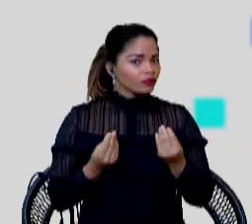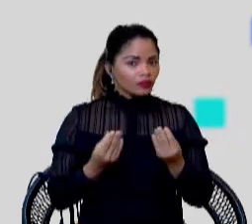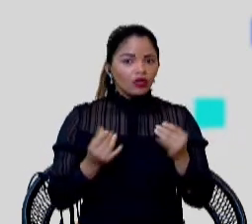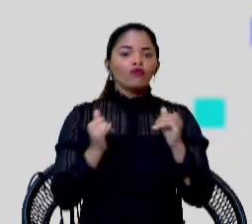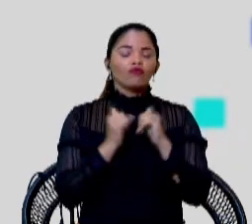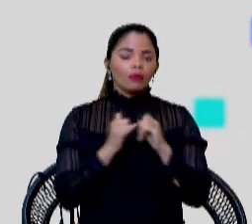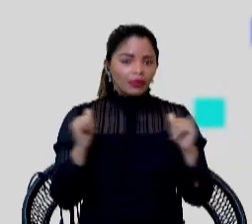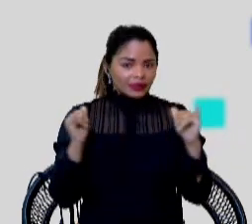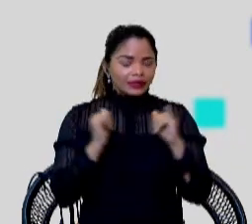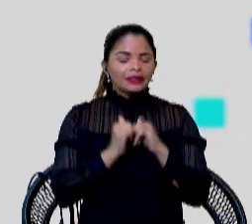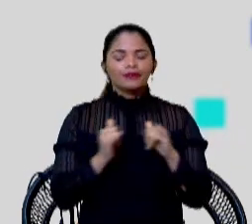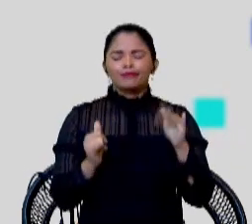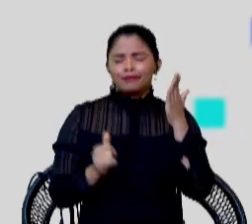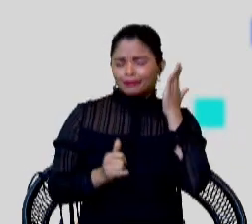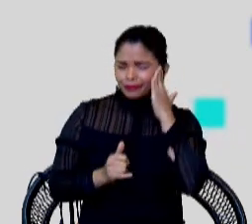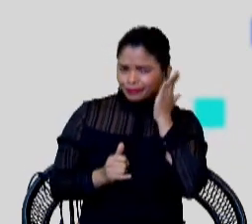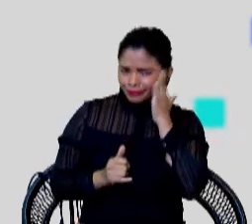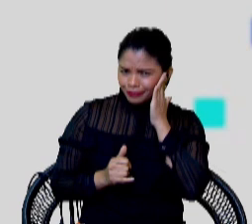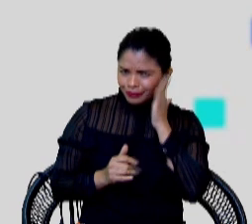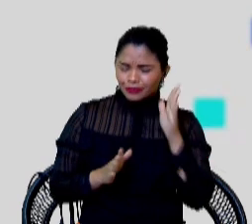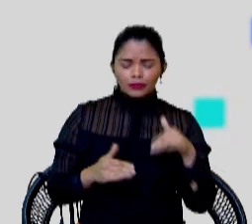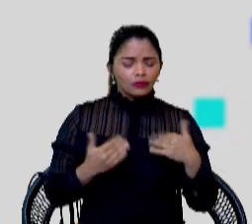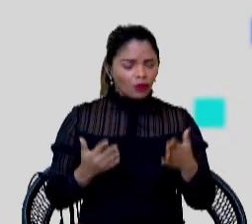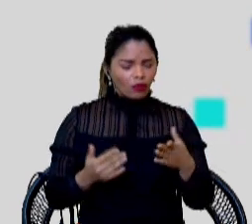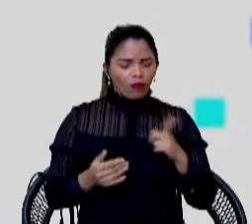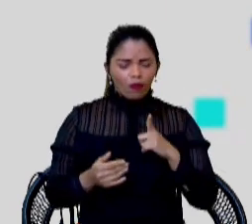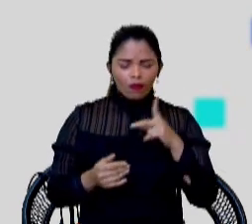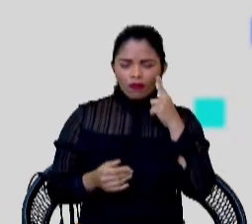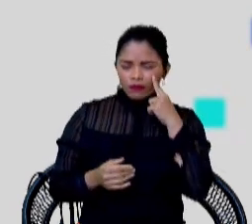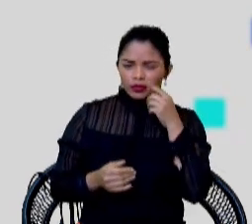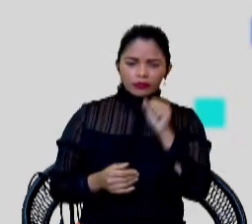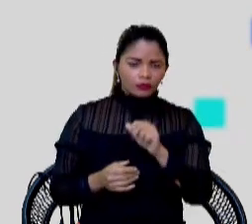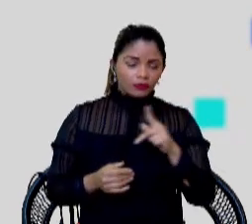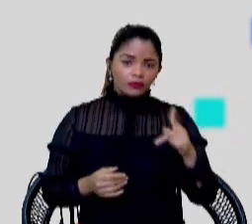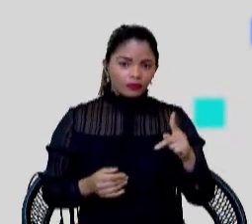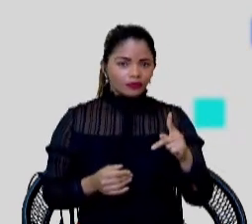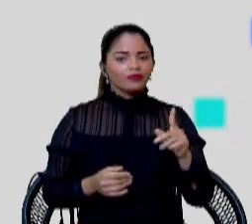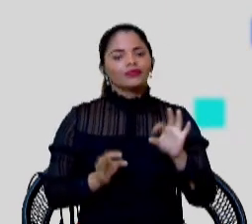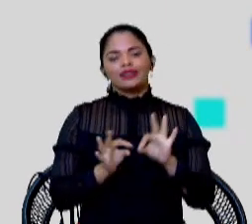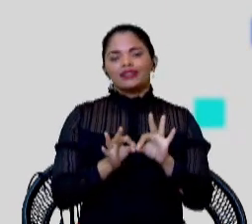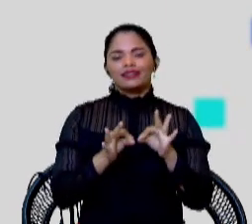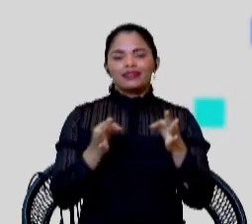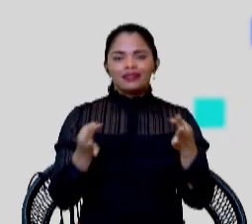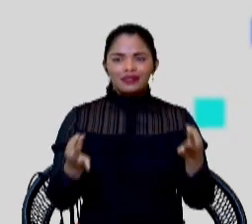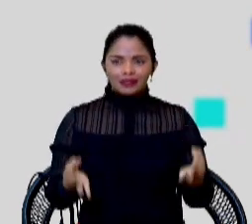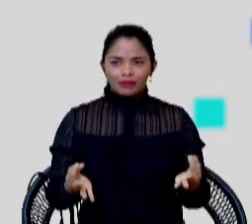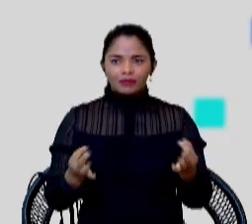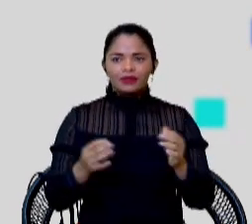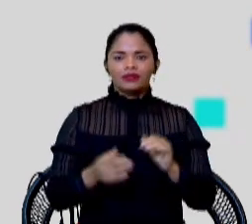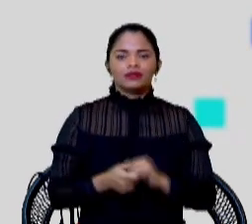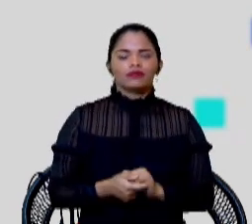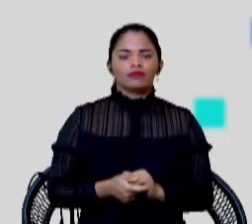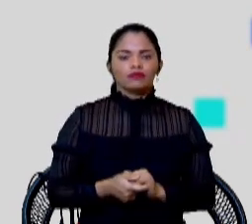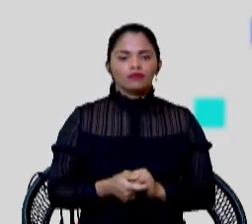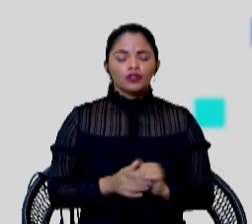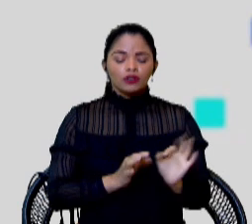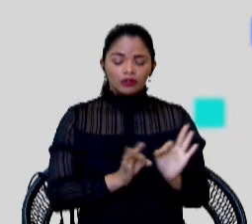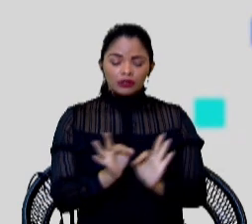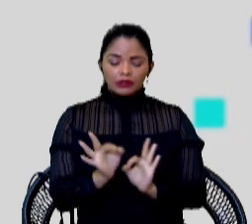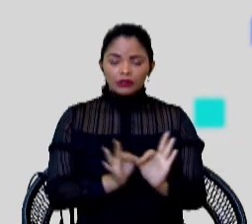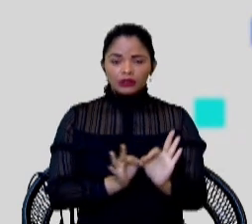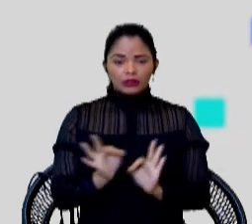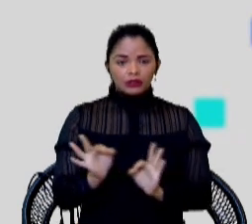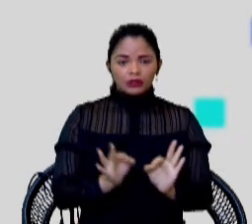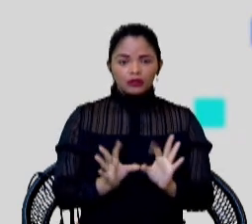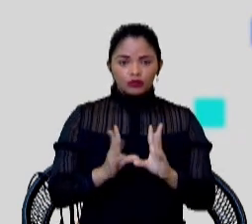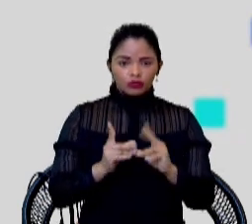É muita informação, eu sei, mas quando a gente navegar pela plataforma, vocês vão ver que vai ser bem mais simples, tá? De manusear todos